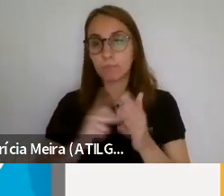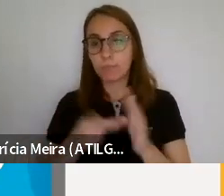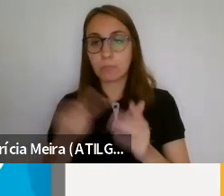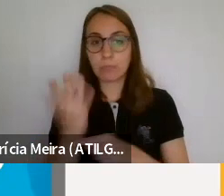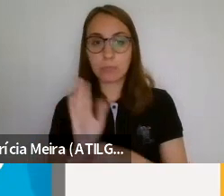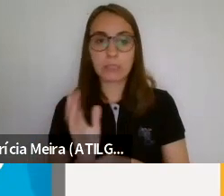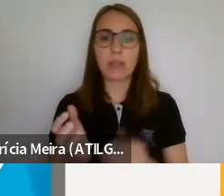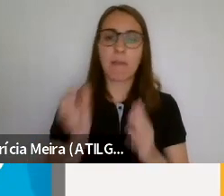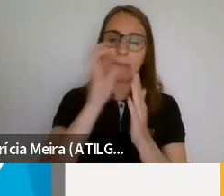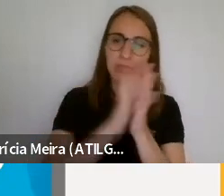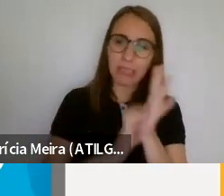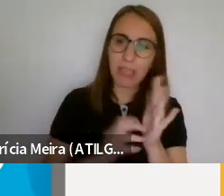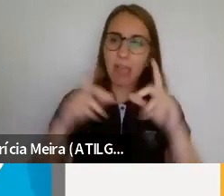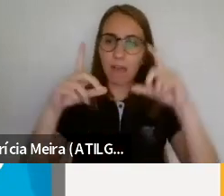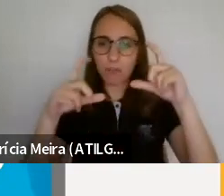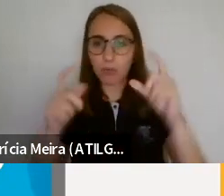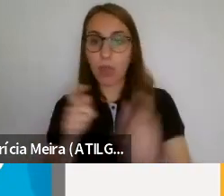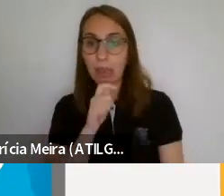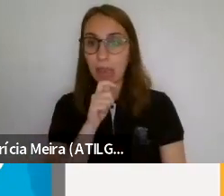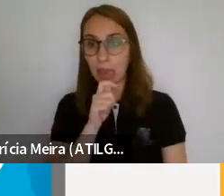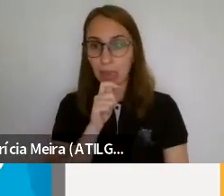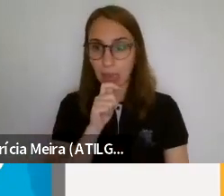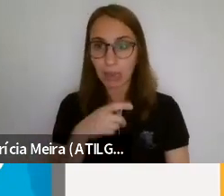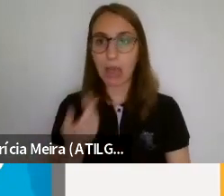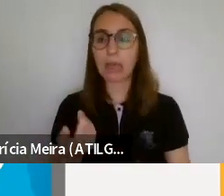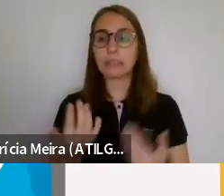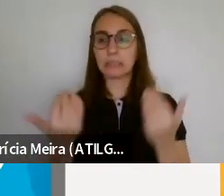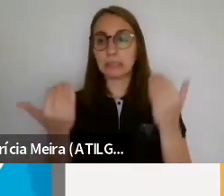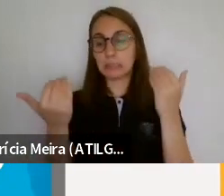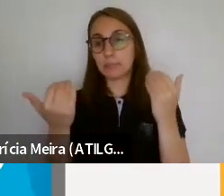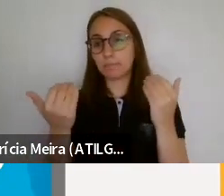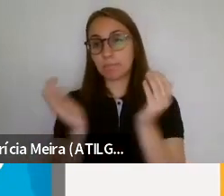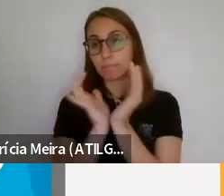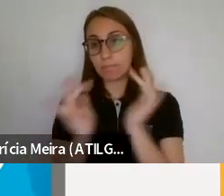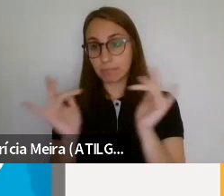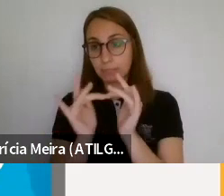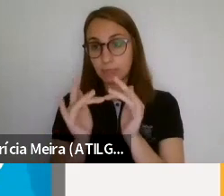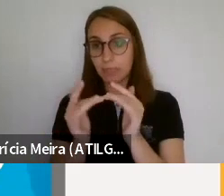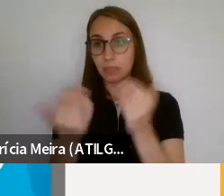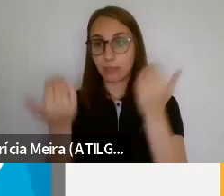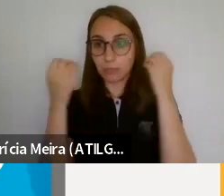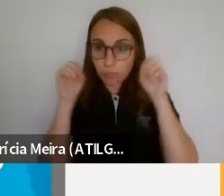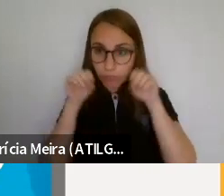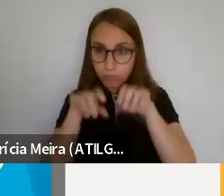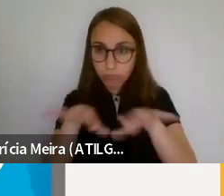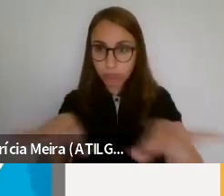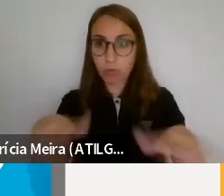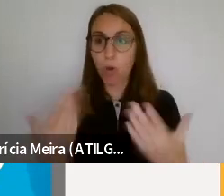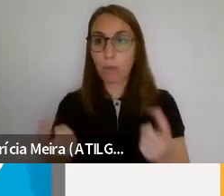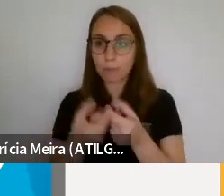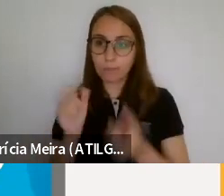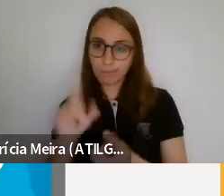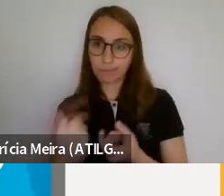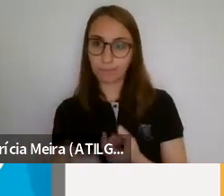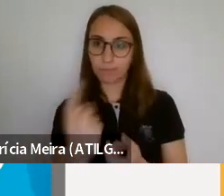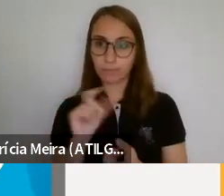desenhos, vídeos, ficheiros áudio, podem ser publicados nas redes sociais, nos blogs, websites, aplicação de trocas de mensagens ou e-mails e